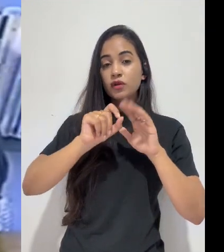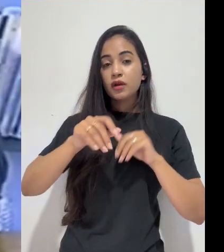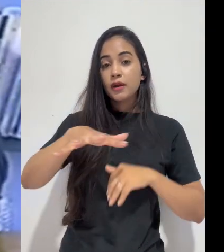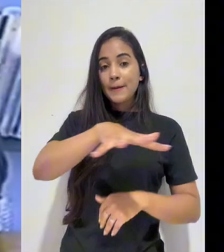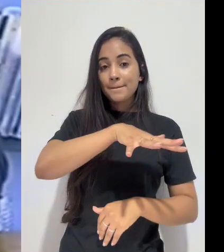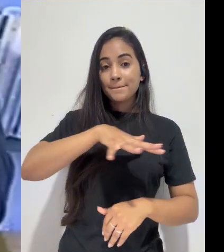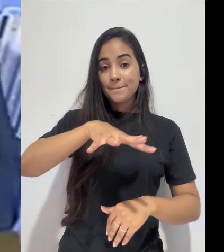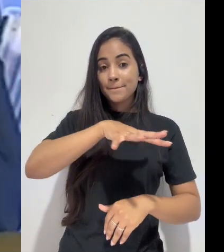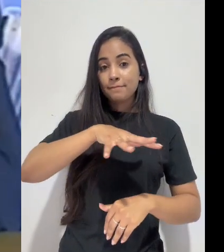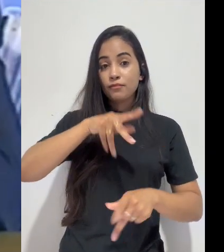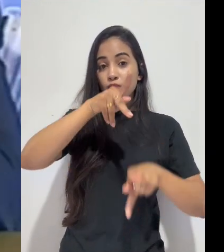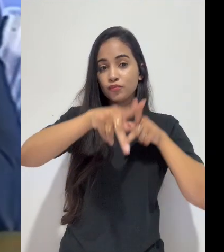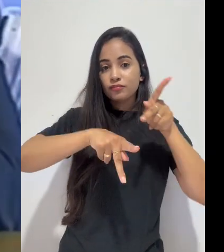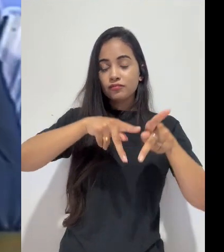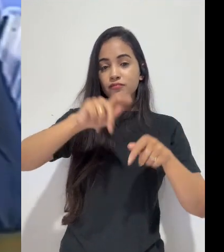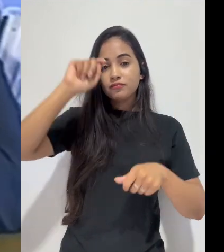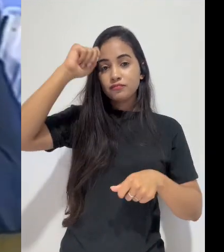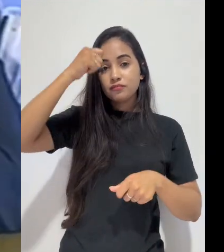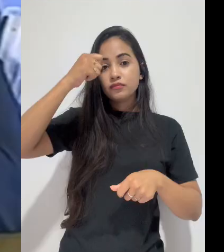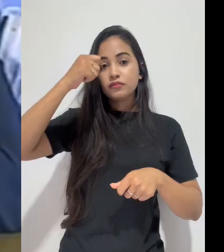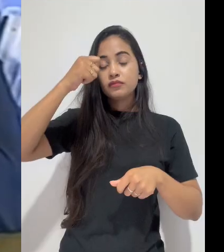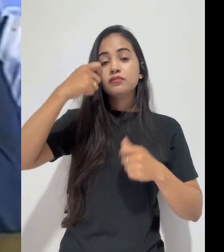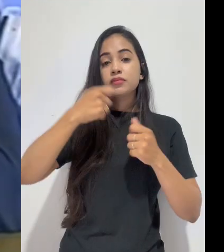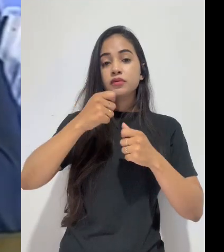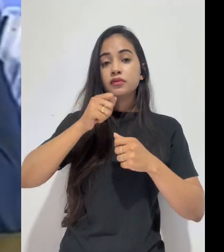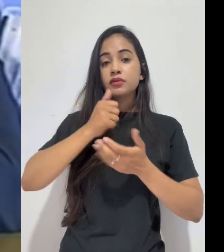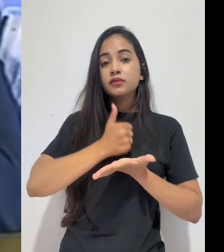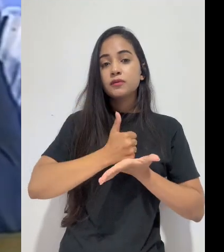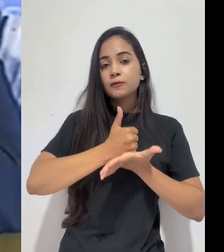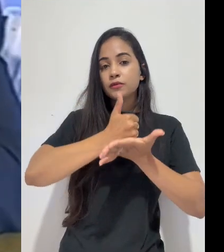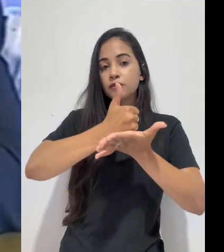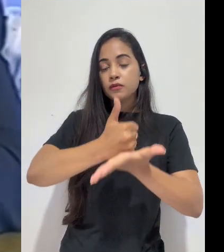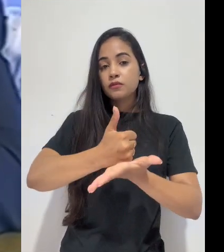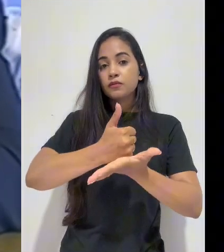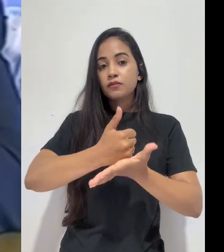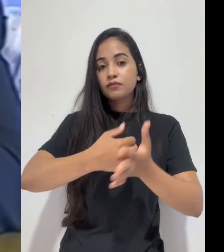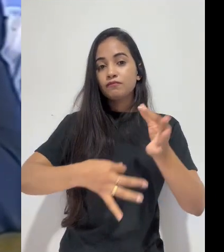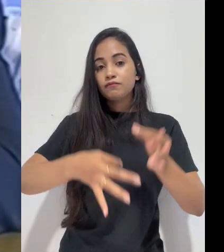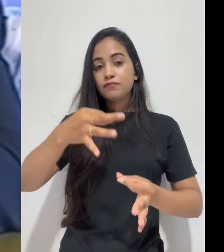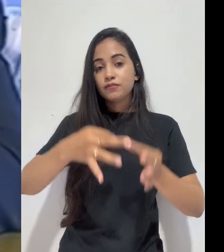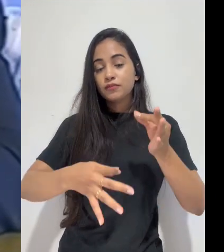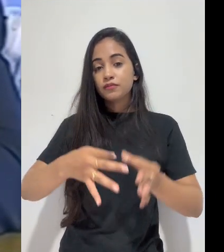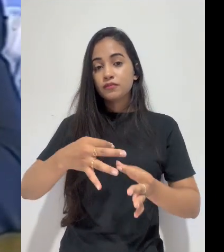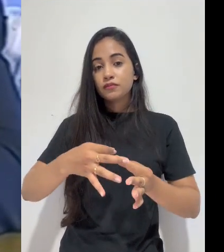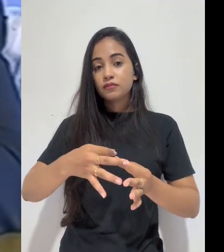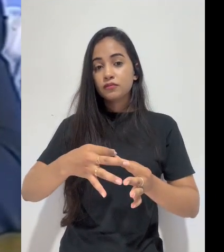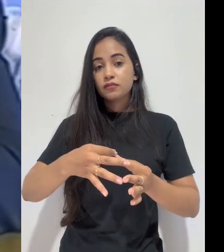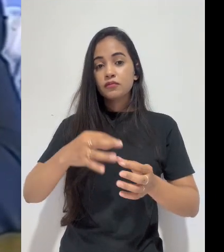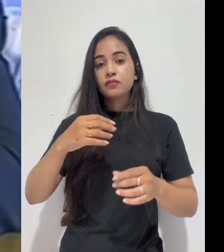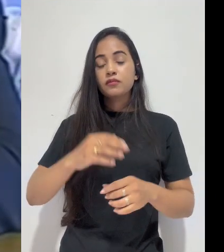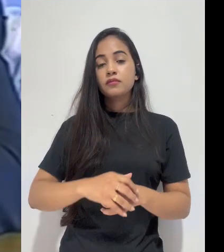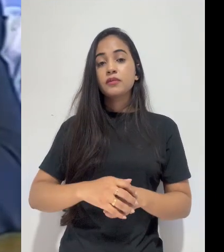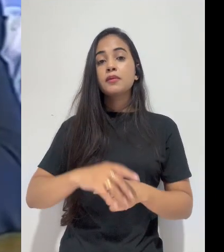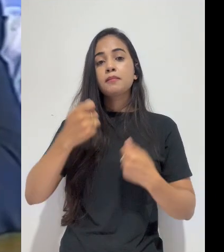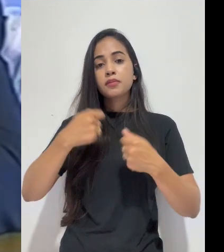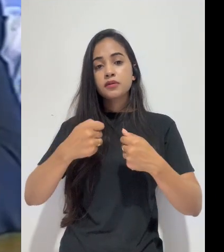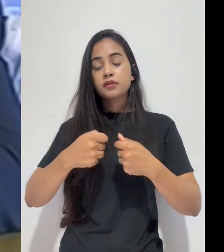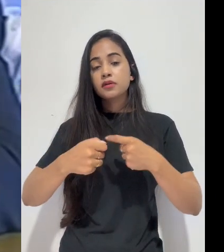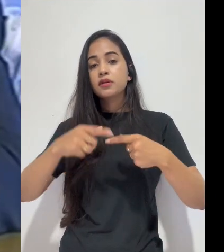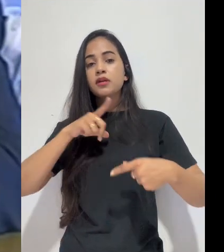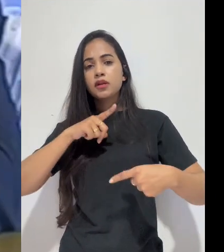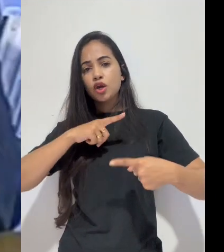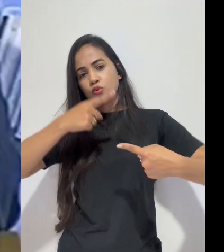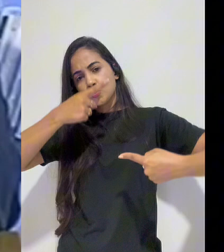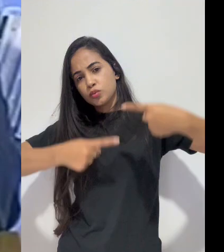negro no judiciário. Eu acredito que o judiciário no Brasil hoje apresenta um mínimo de espaço para que haja uma